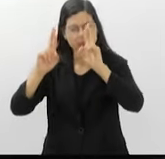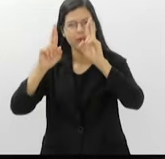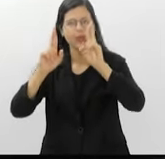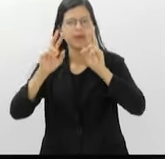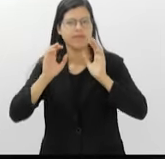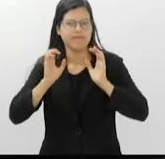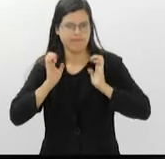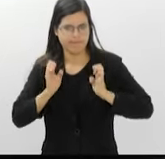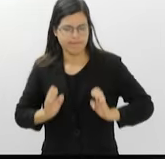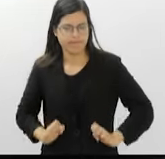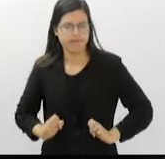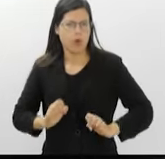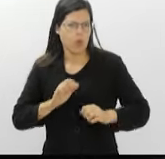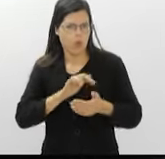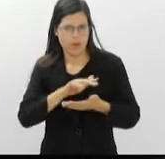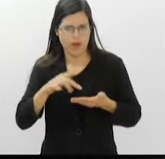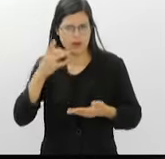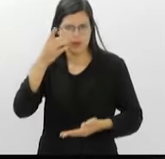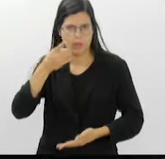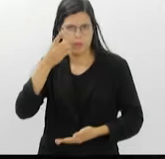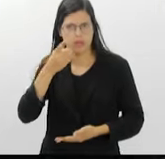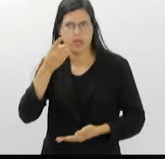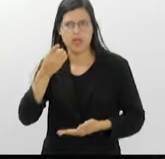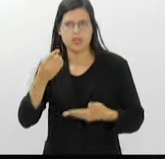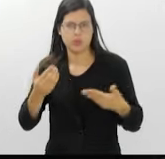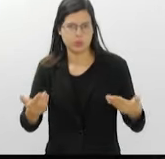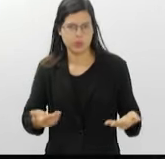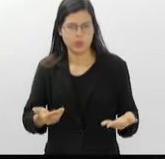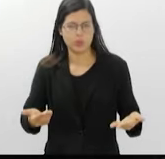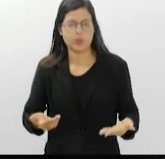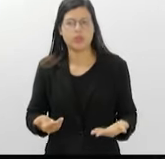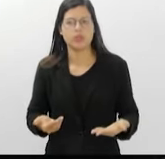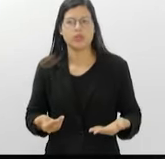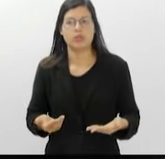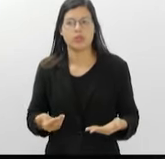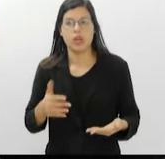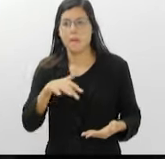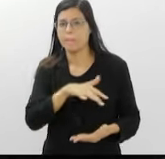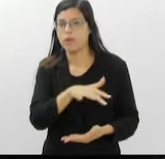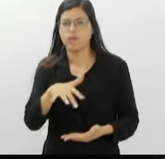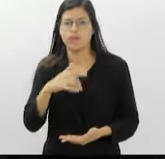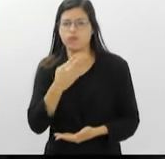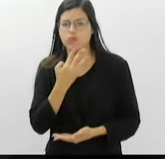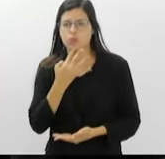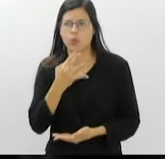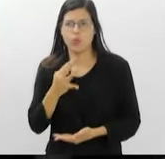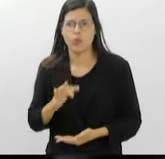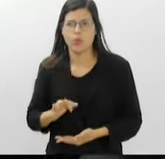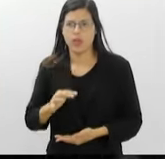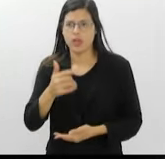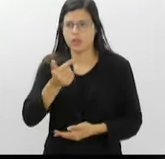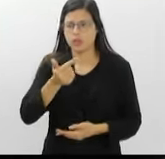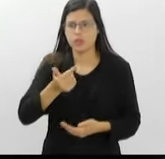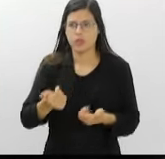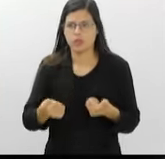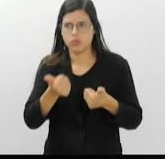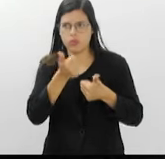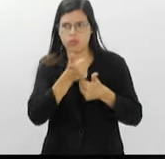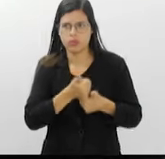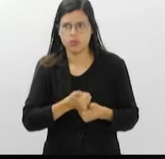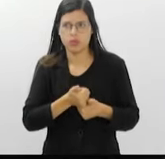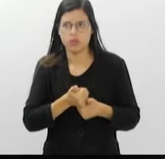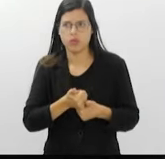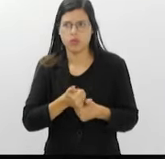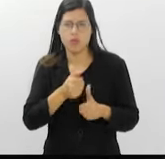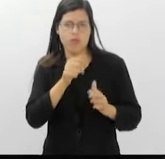vários deputados e deputadas aqui, e a maioria não conhece esse segundo substitutivo e se reporta ao